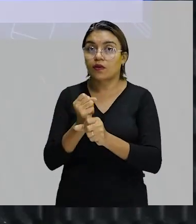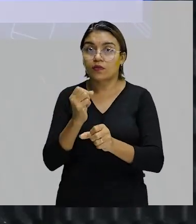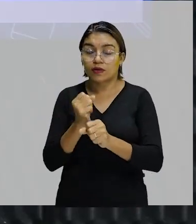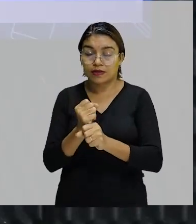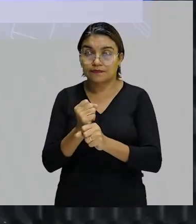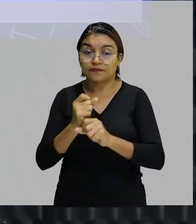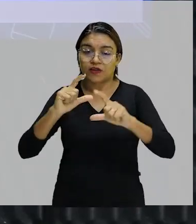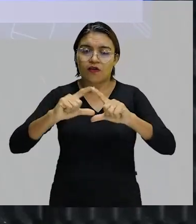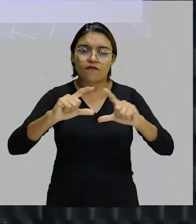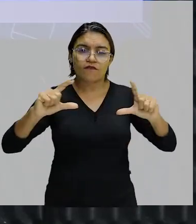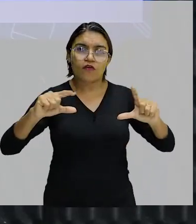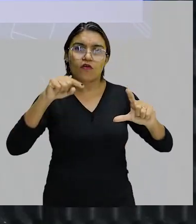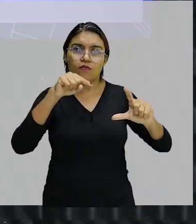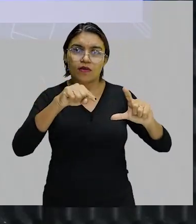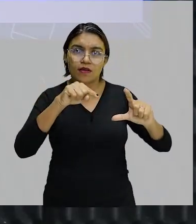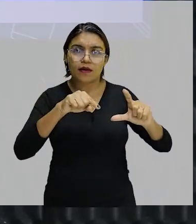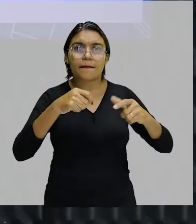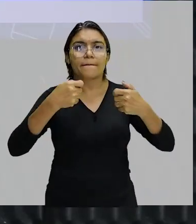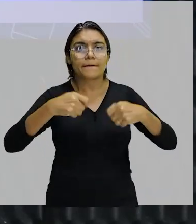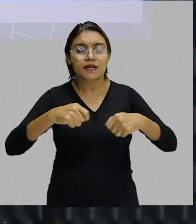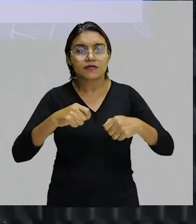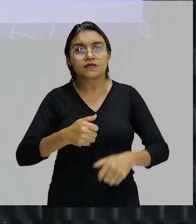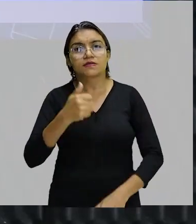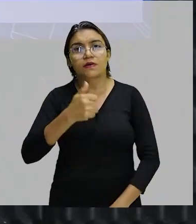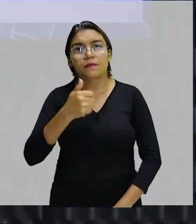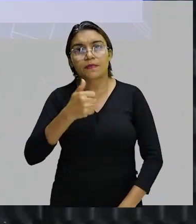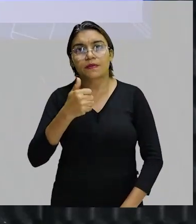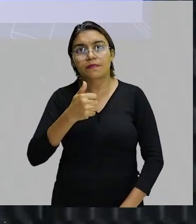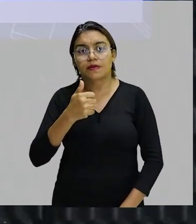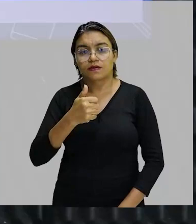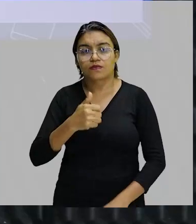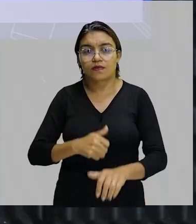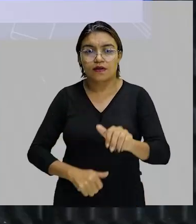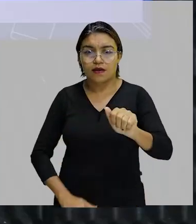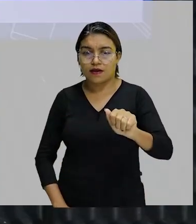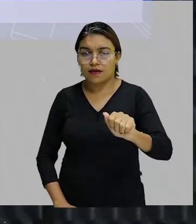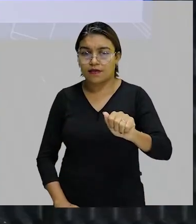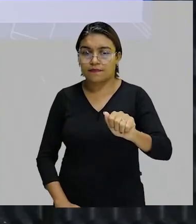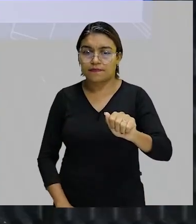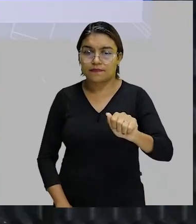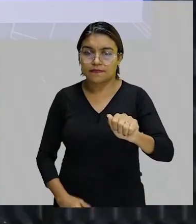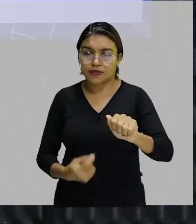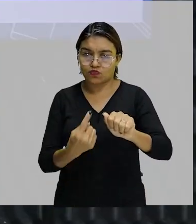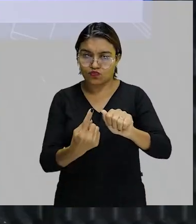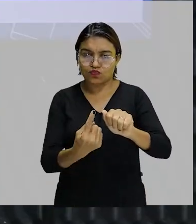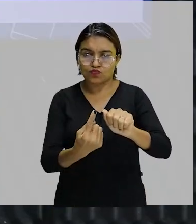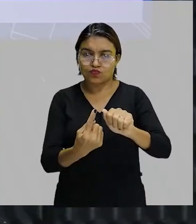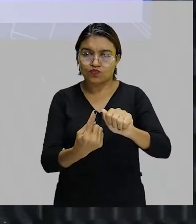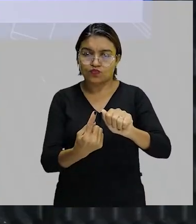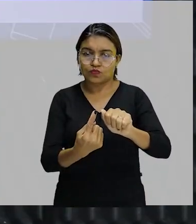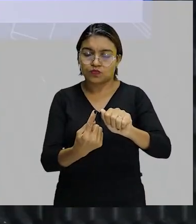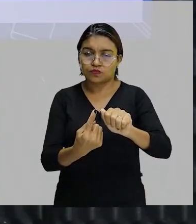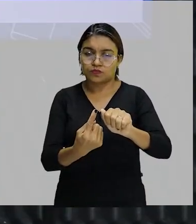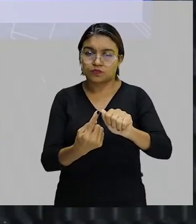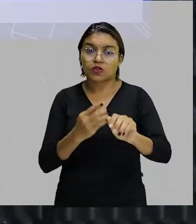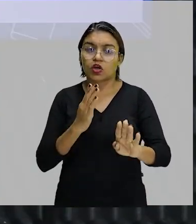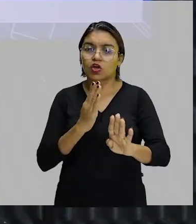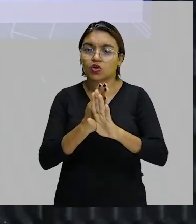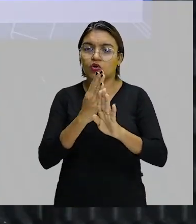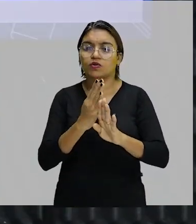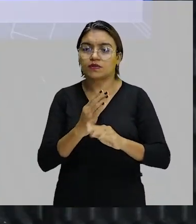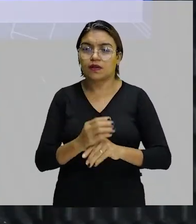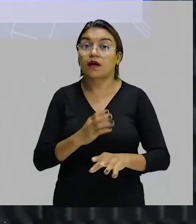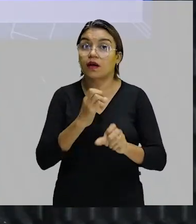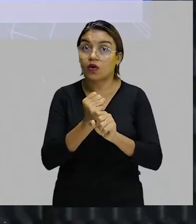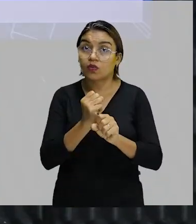fórmula da soma, eu preciso do primeiro termo da PG. Então, eu vou atrás dele. Vou calcular justamente